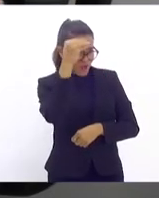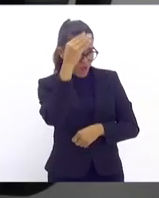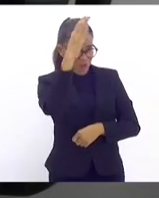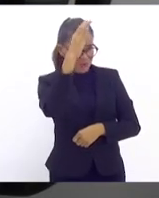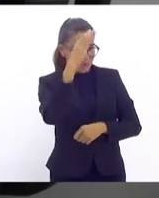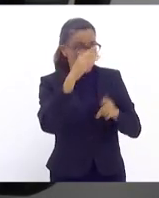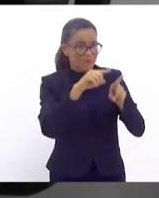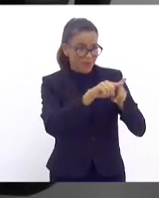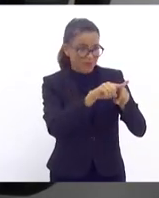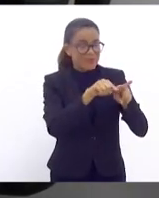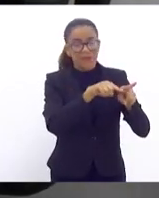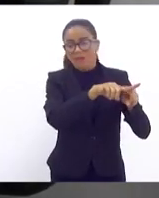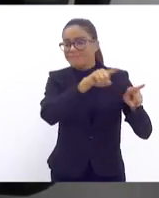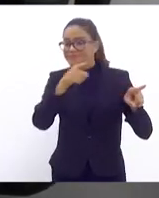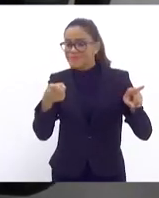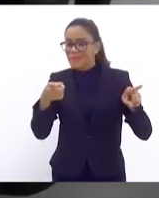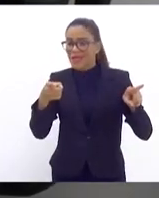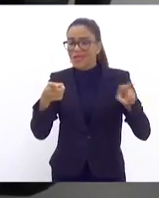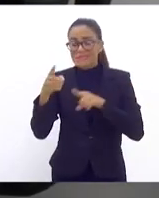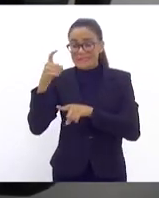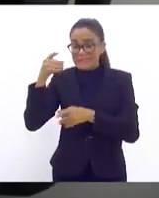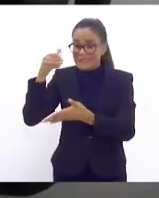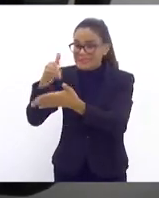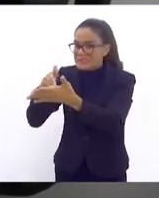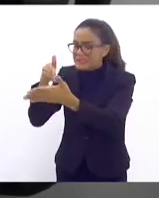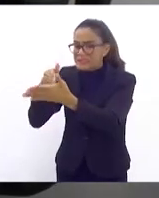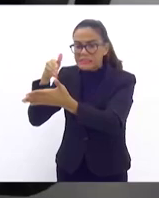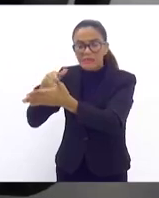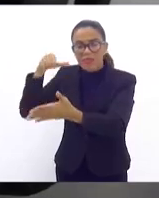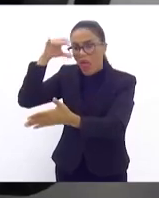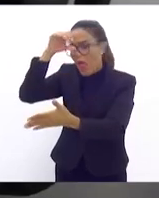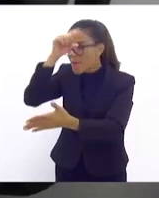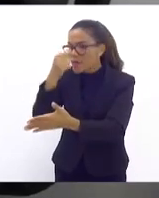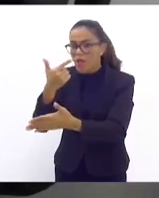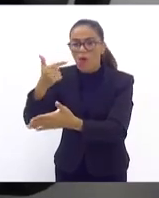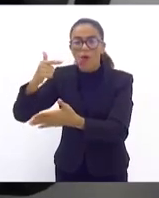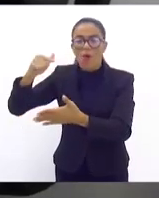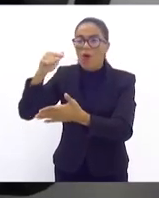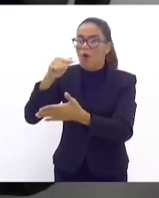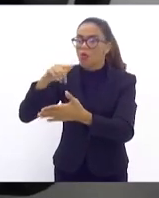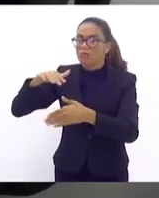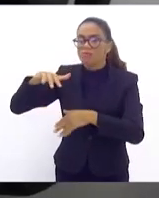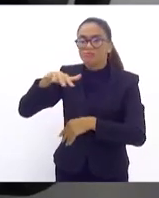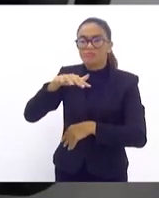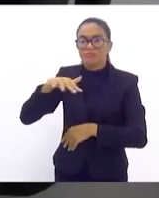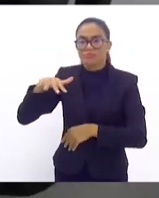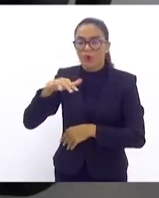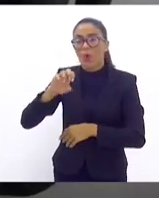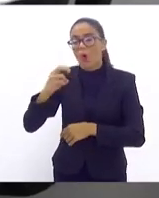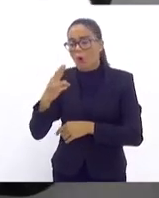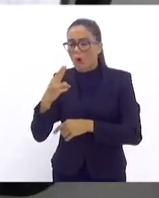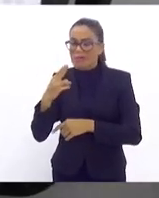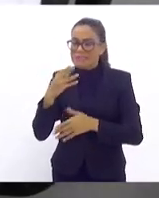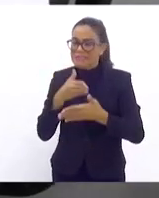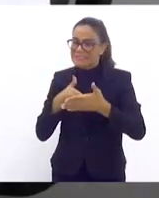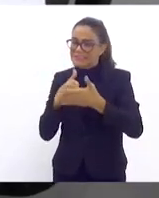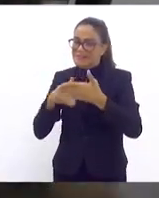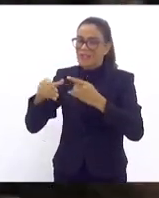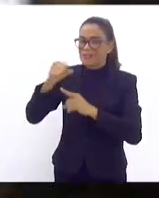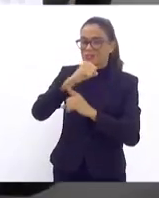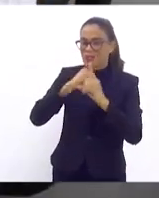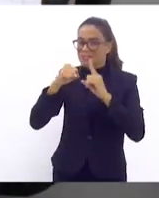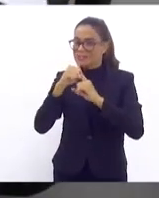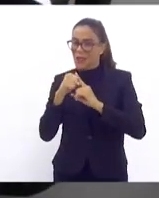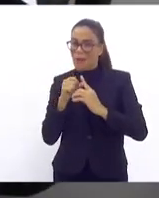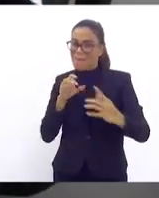como costumeiramente cria também dificuldades em outros, ou mesmo dificuldades no âmbito do convívio social. É